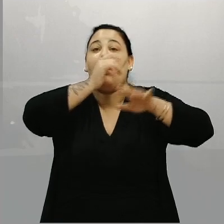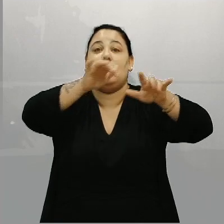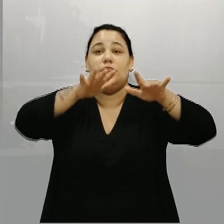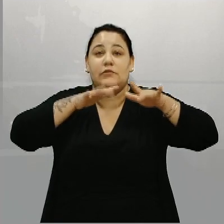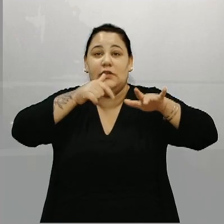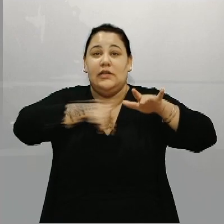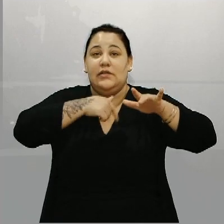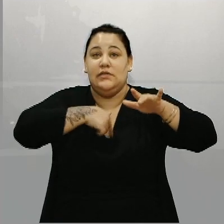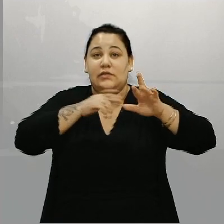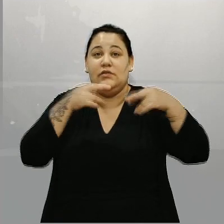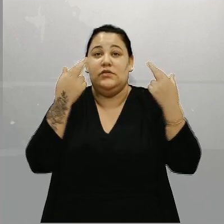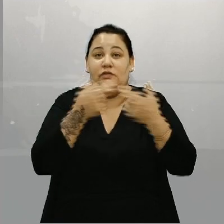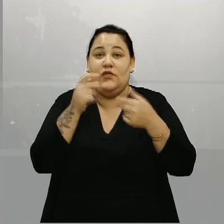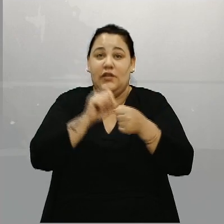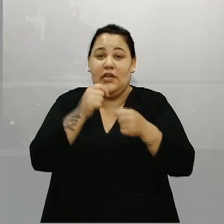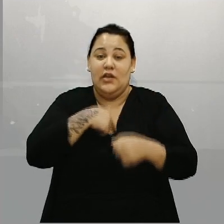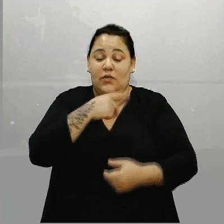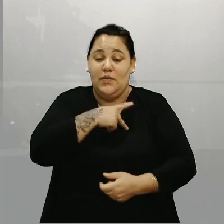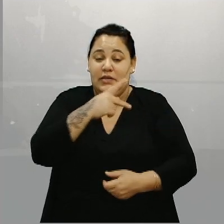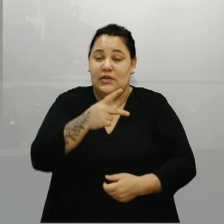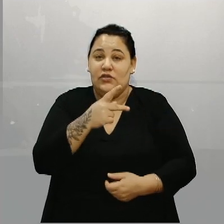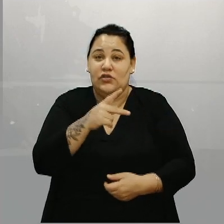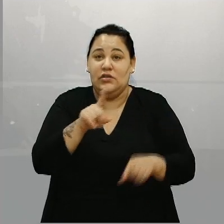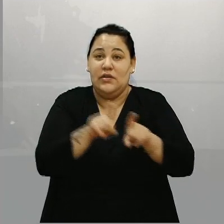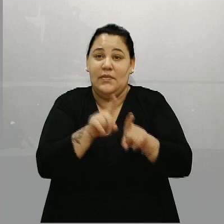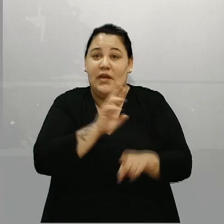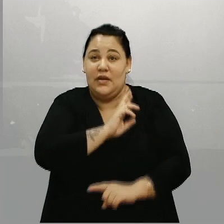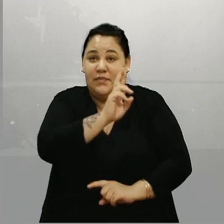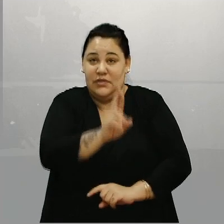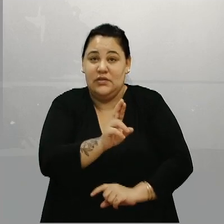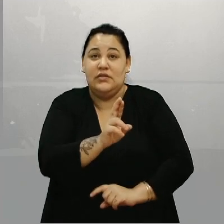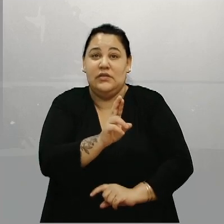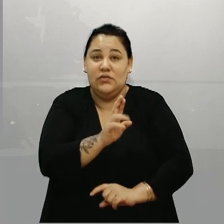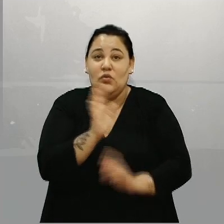eu, enquanto presidente da Frente, mas representando a Frente,